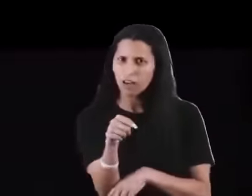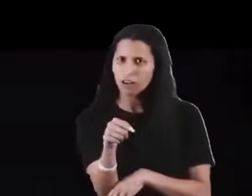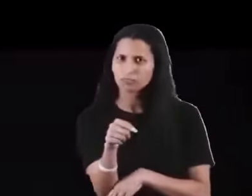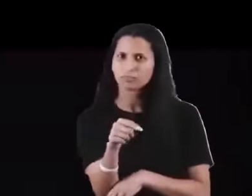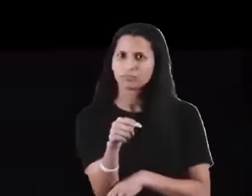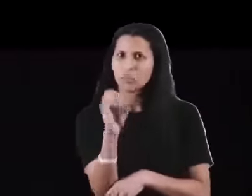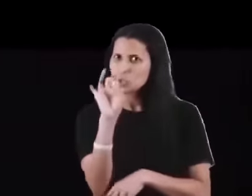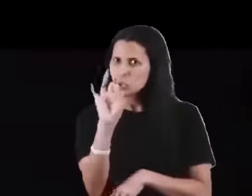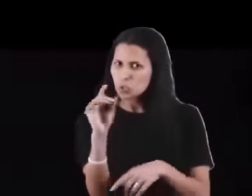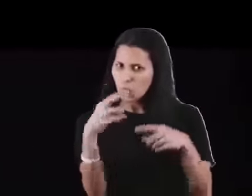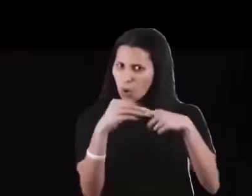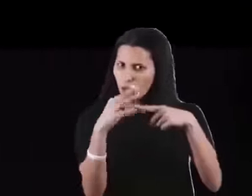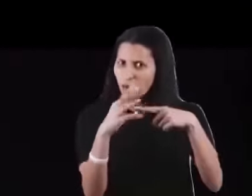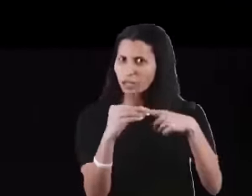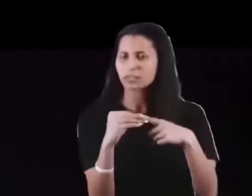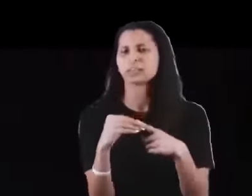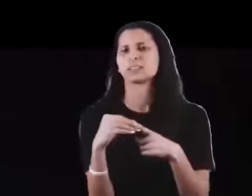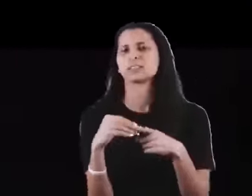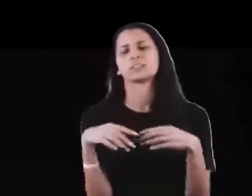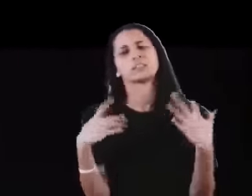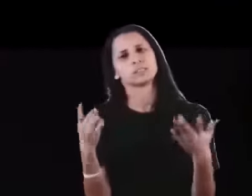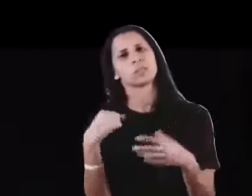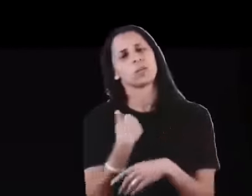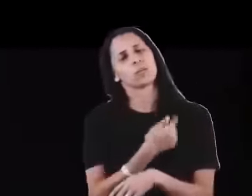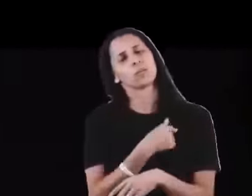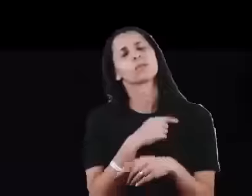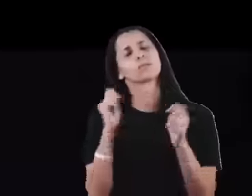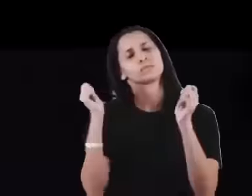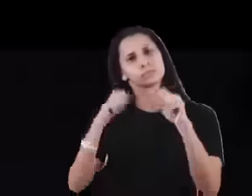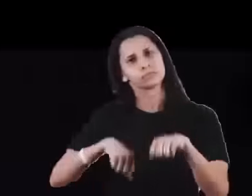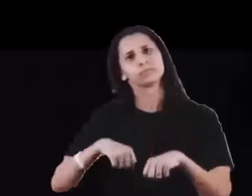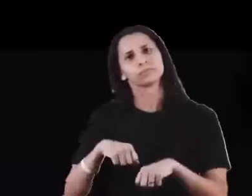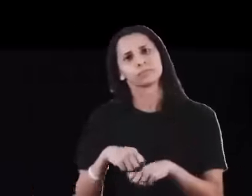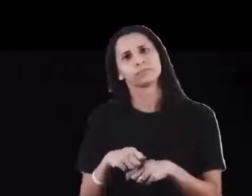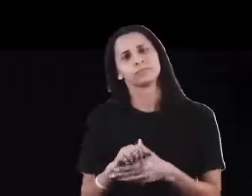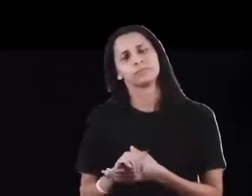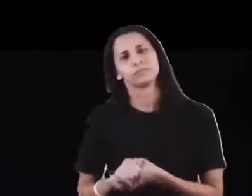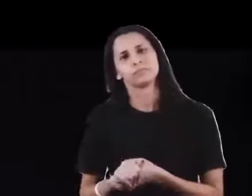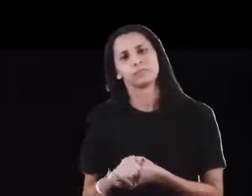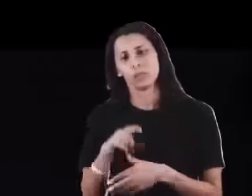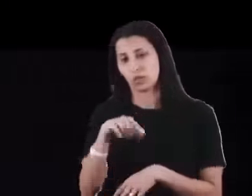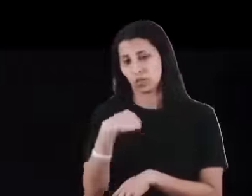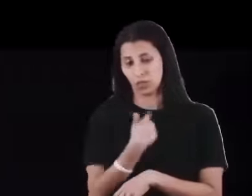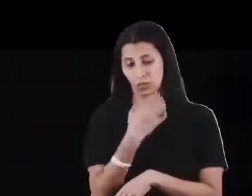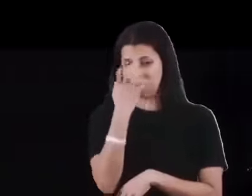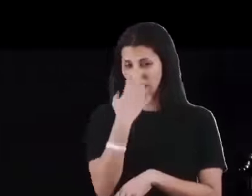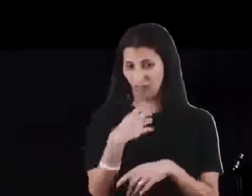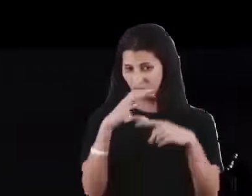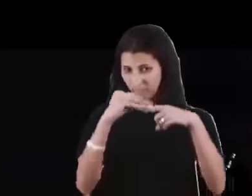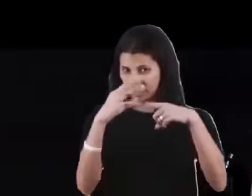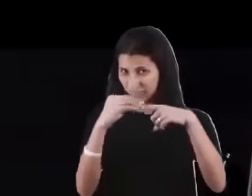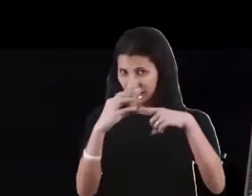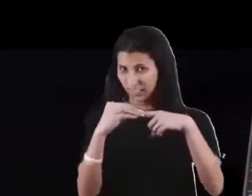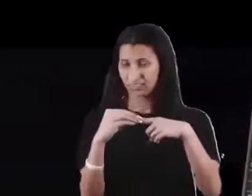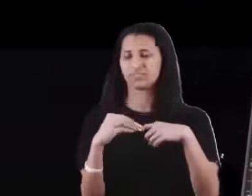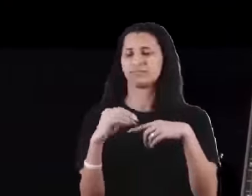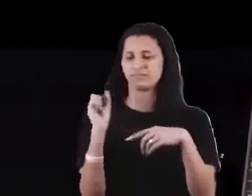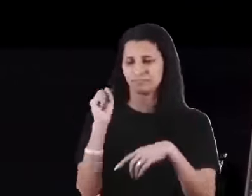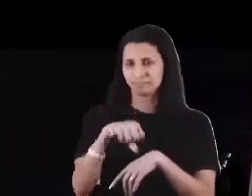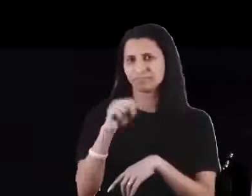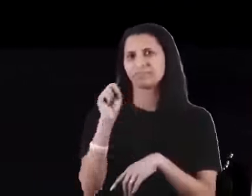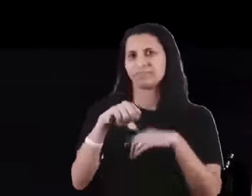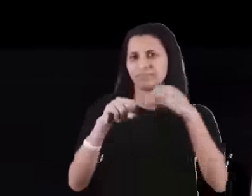caneta é boa mas ele pega uma blusa da caneta pega não pega Eita que tem gente está se identificando aí tá não dá